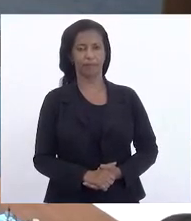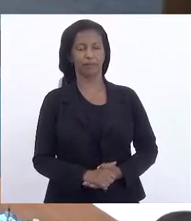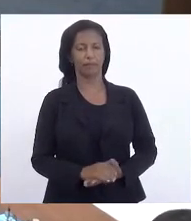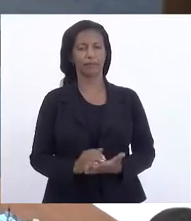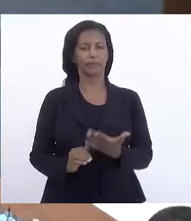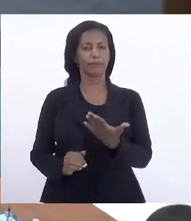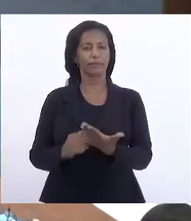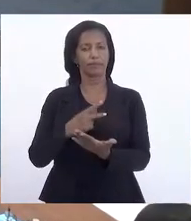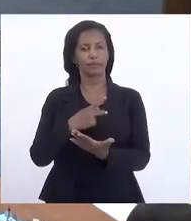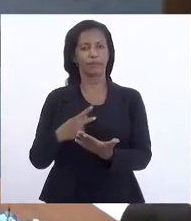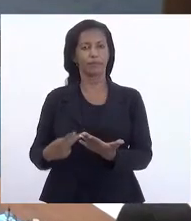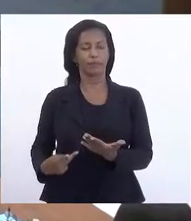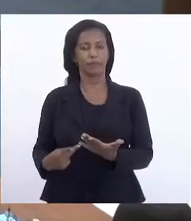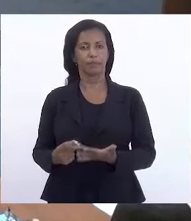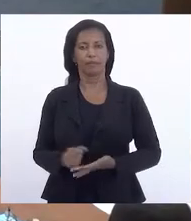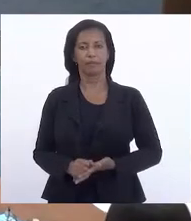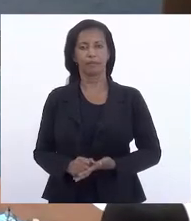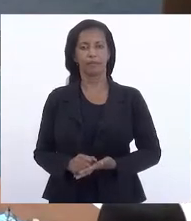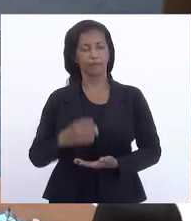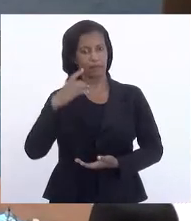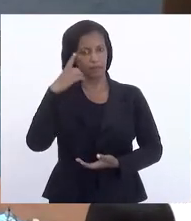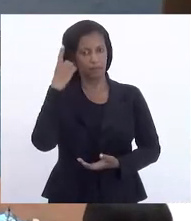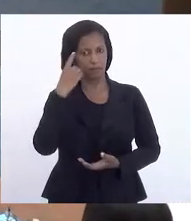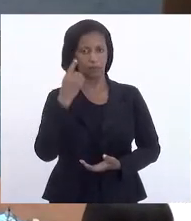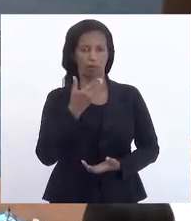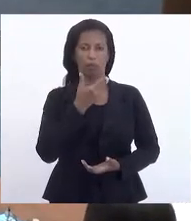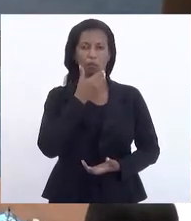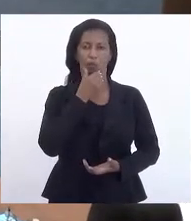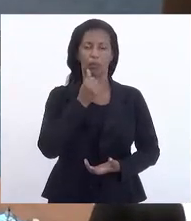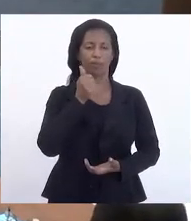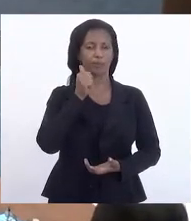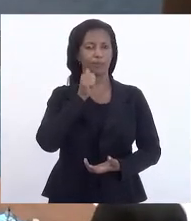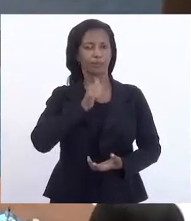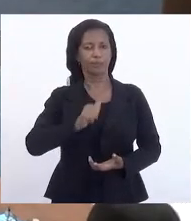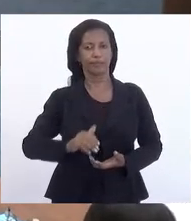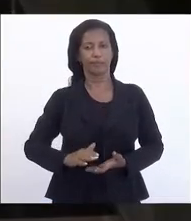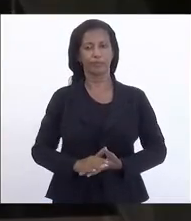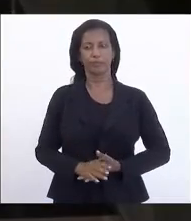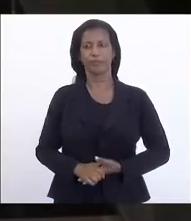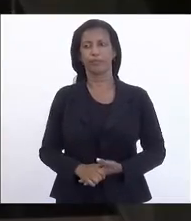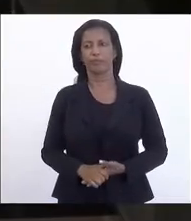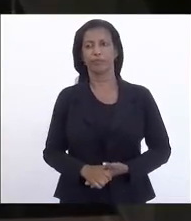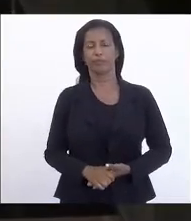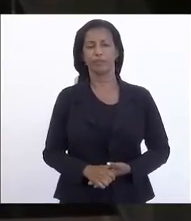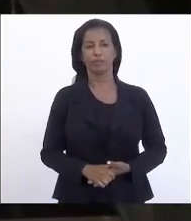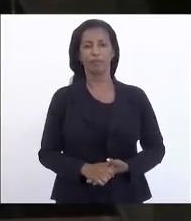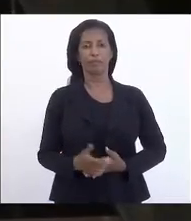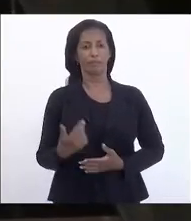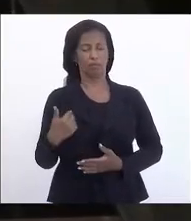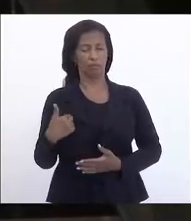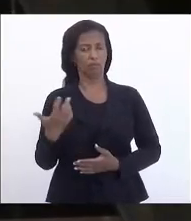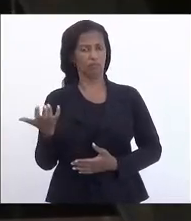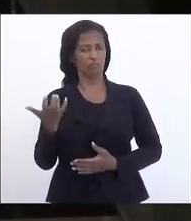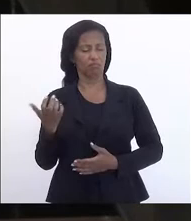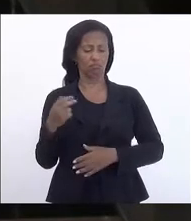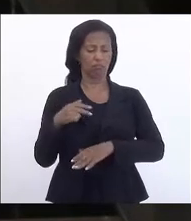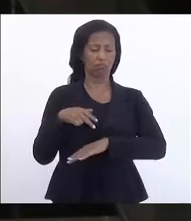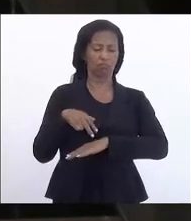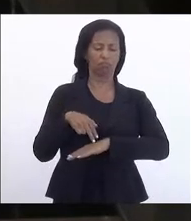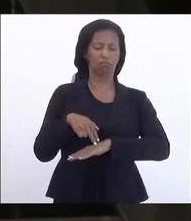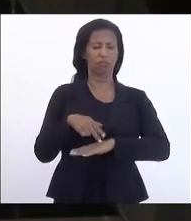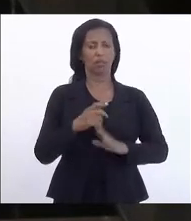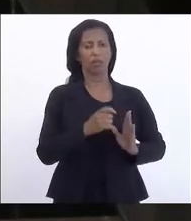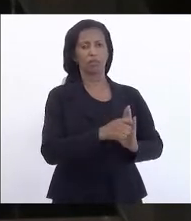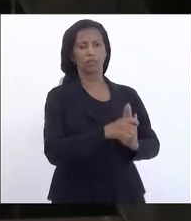Presidente, senhoras deputadas, senhores deputados, eu fiz questão de me